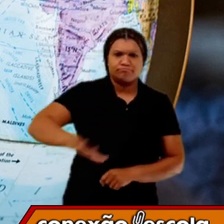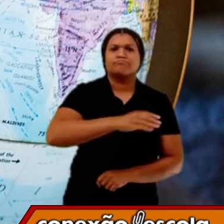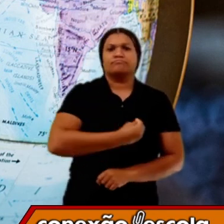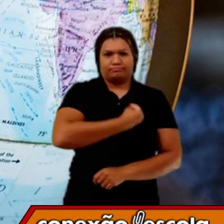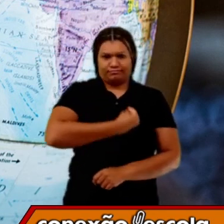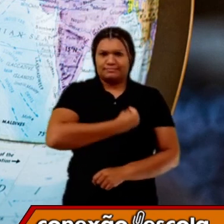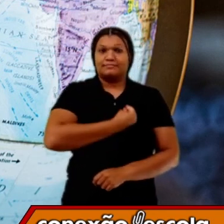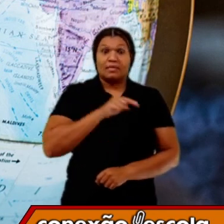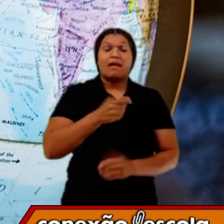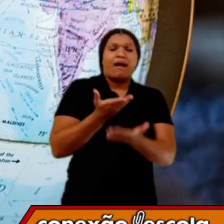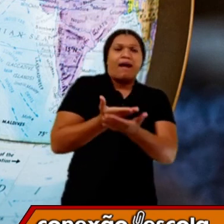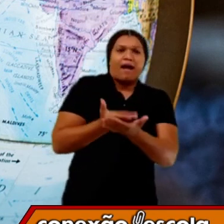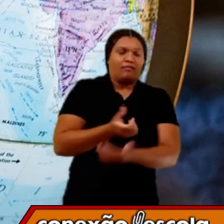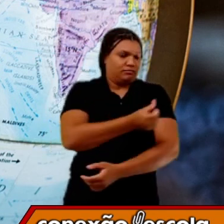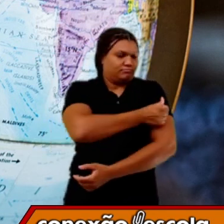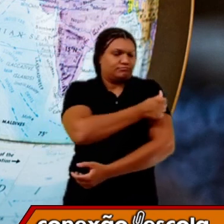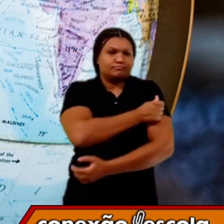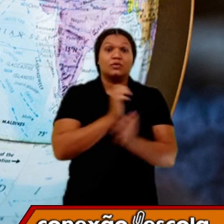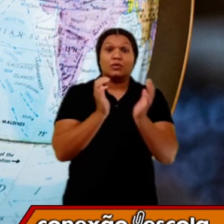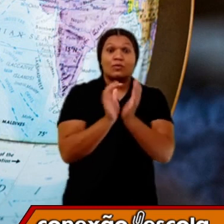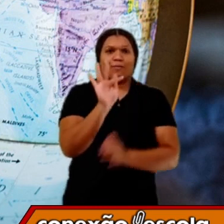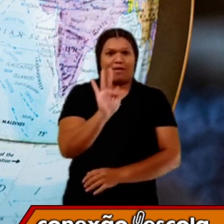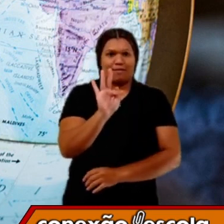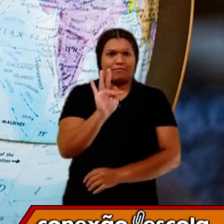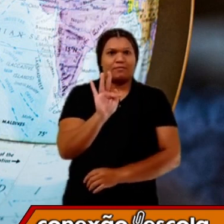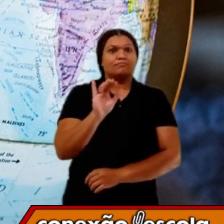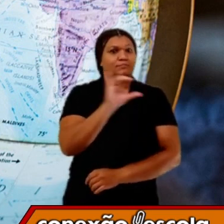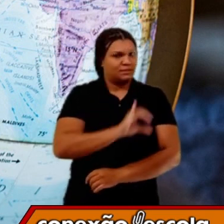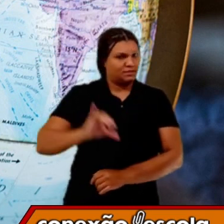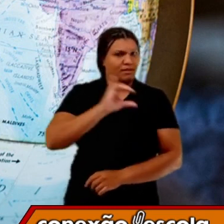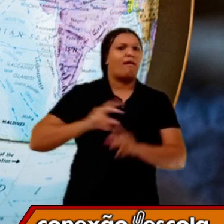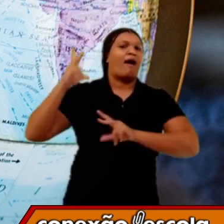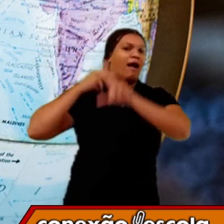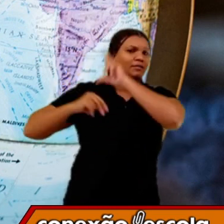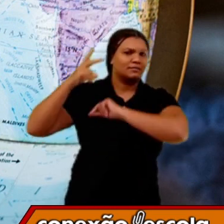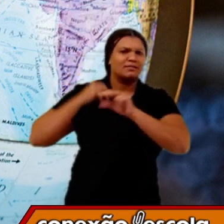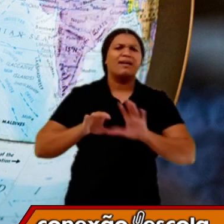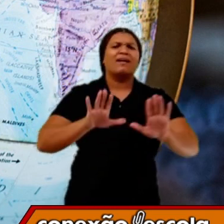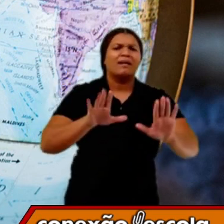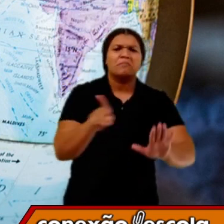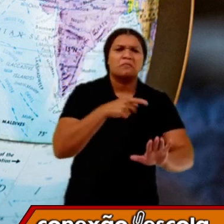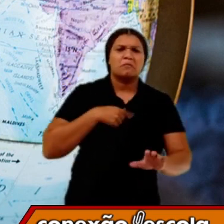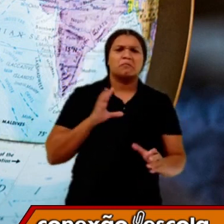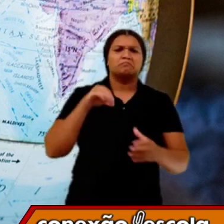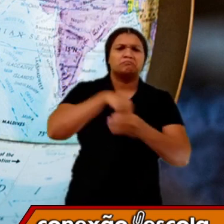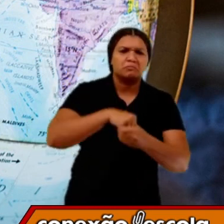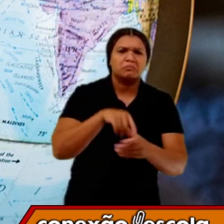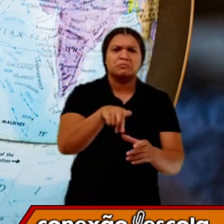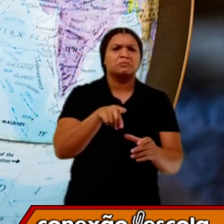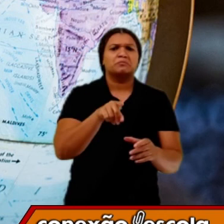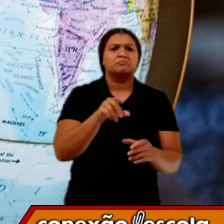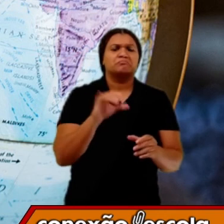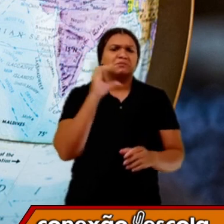agrupamento F, ciclo da adolescência. Ah, professor, mas eu não faço parte desse agrupamento, não faço parte